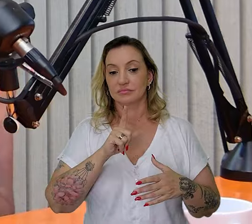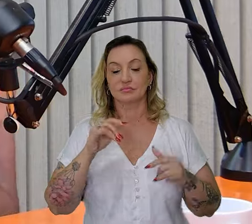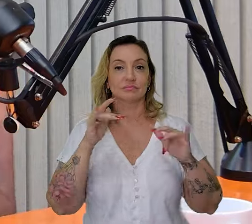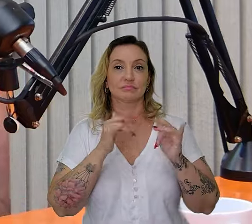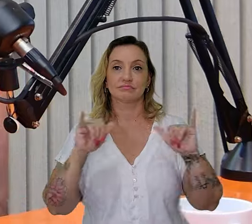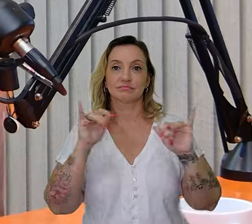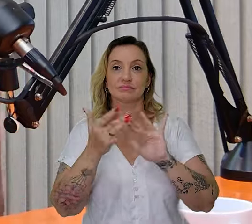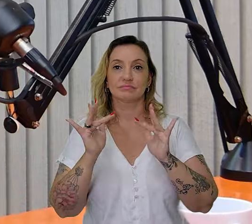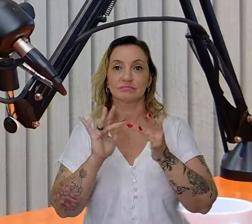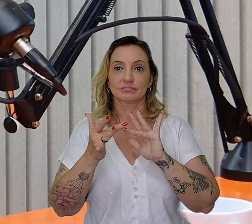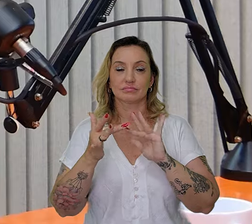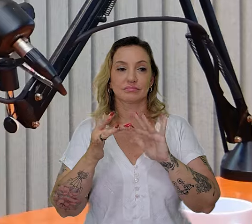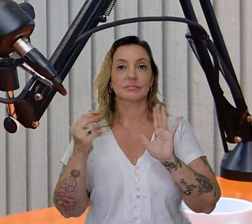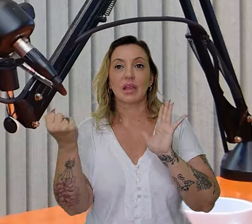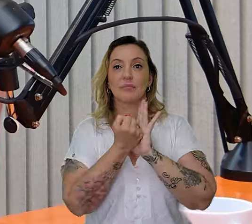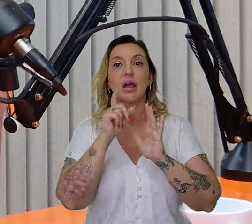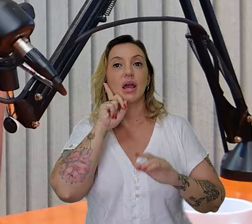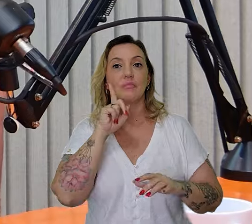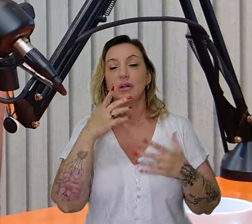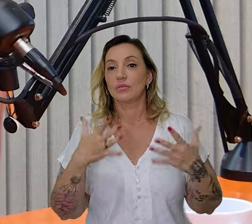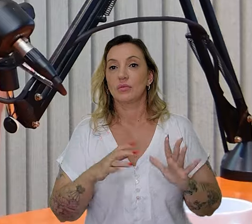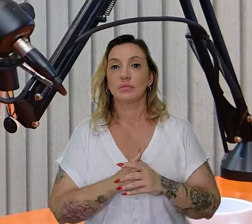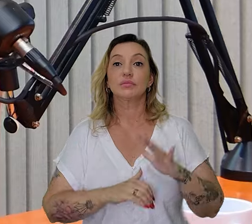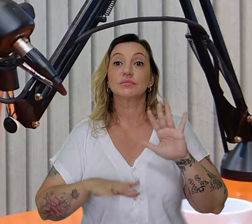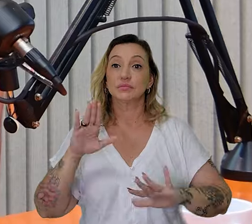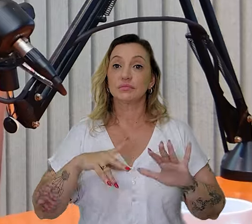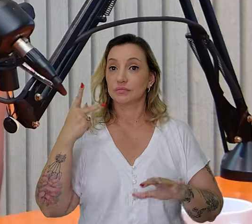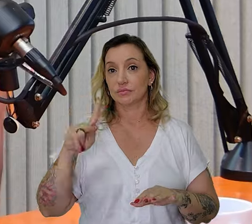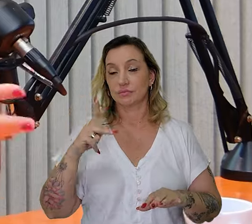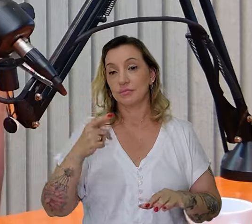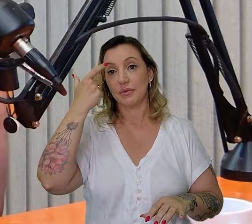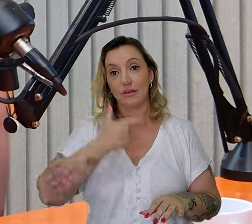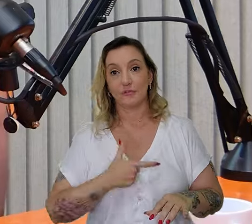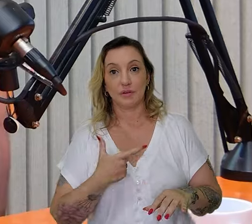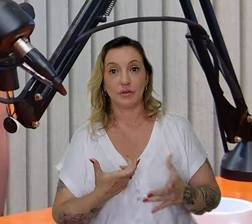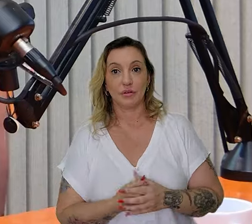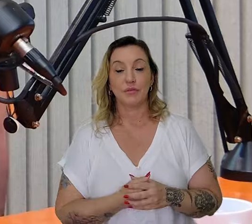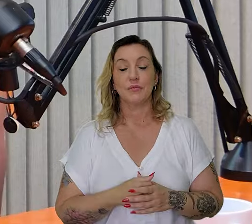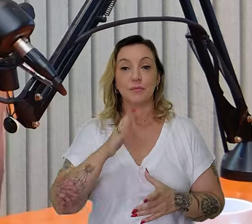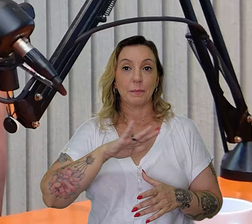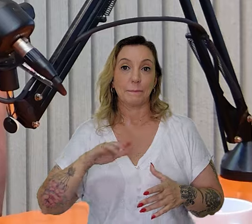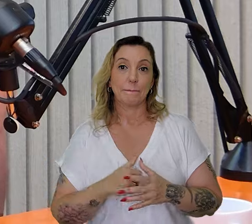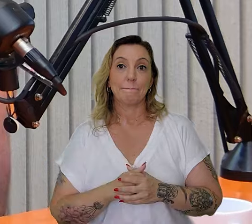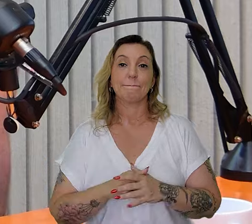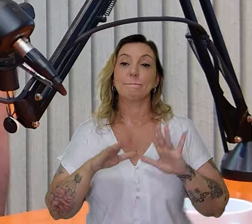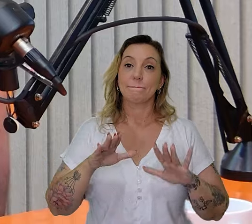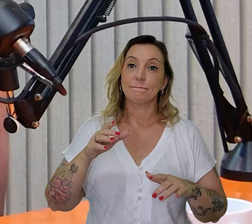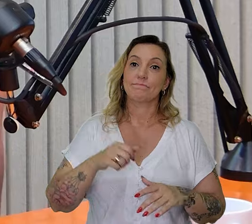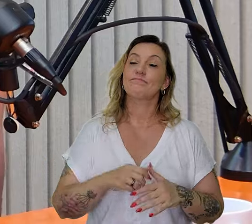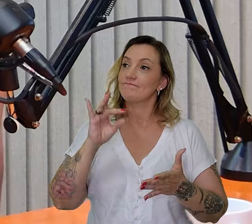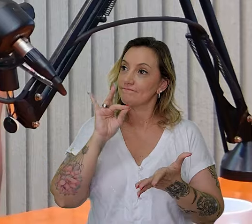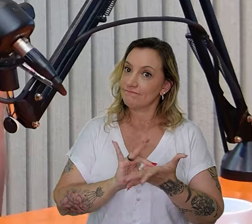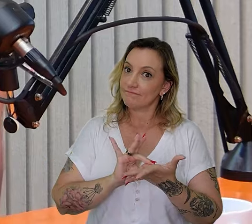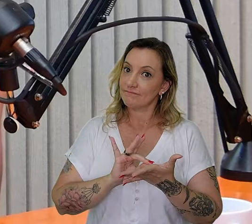Americanas e tal então vai muito do fio né da do aluno mas via de regra 90% das